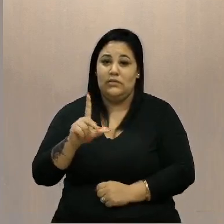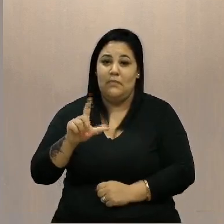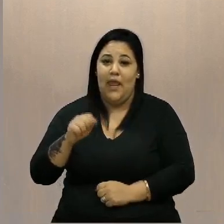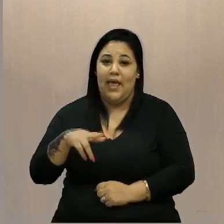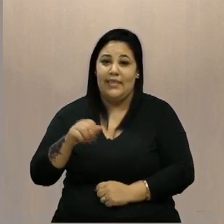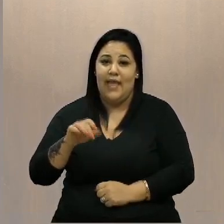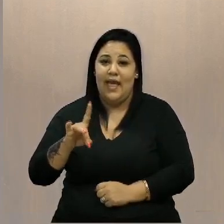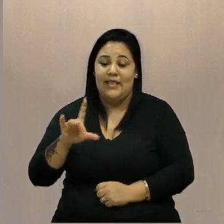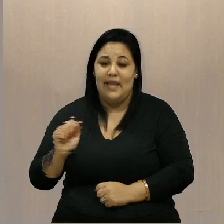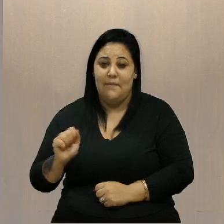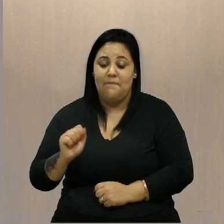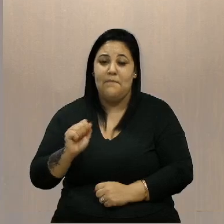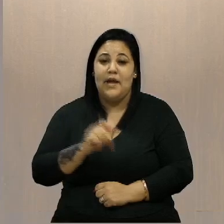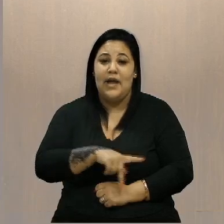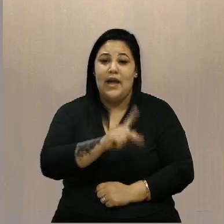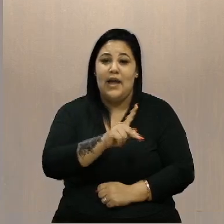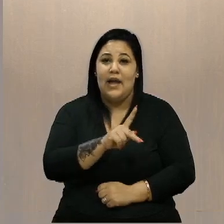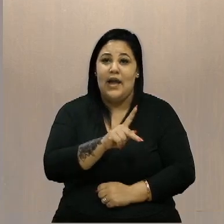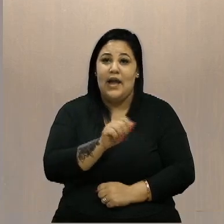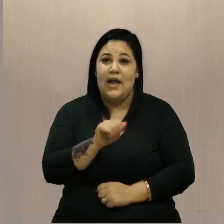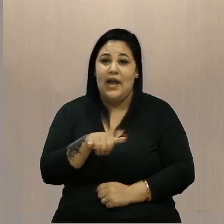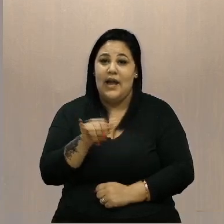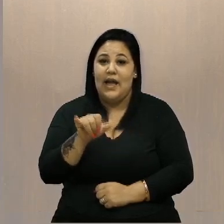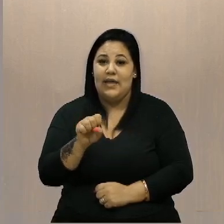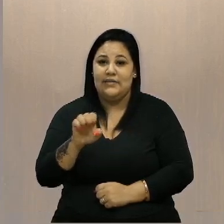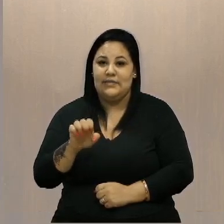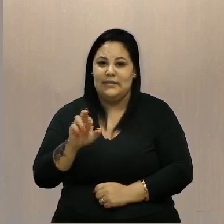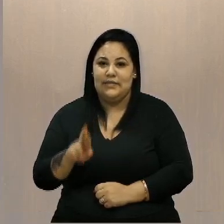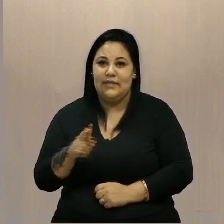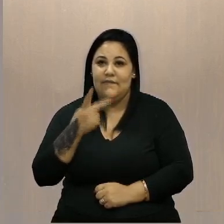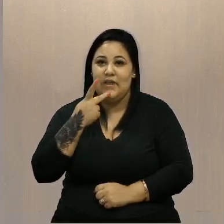não é de hoje, a questão dos cavalos.